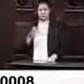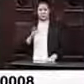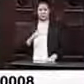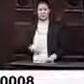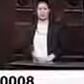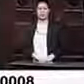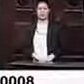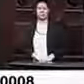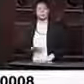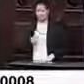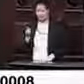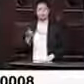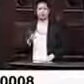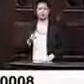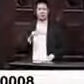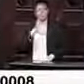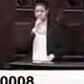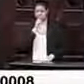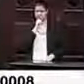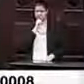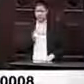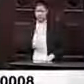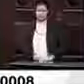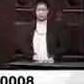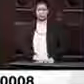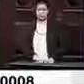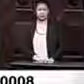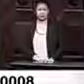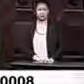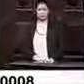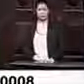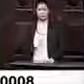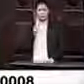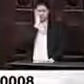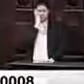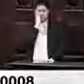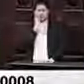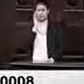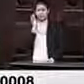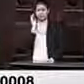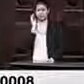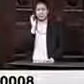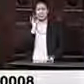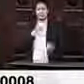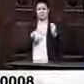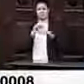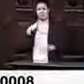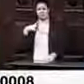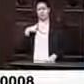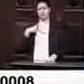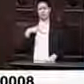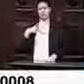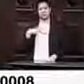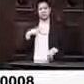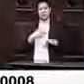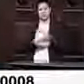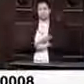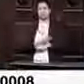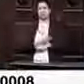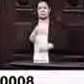campanha da fraternidade, que é o direito à água, que contraria diretamente o interesse da privatização da SEDAI. Mas, deputado Paulo